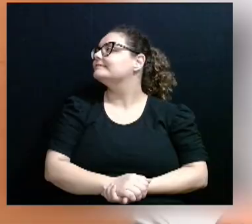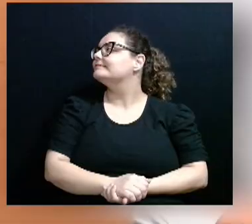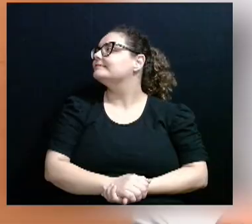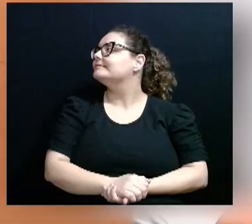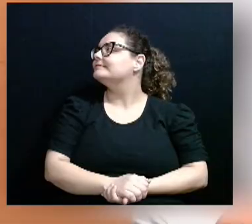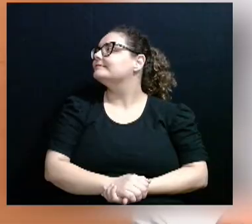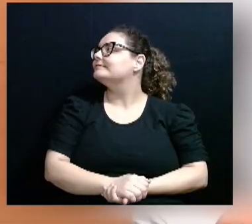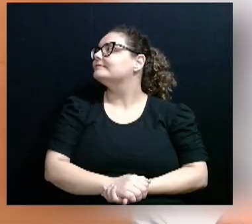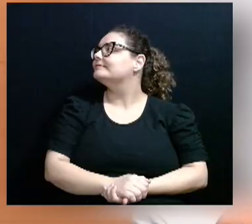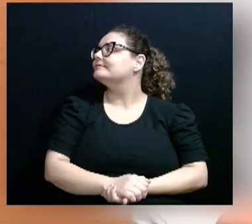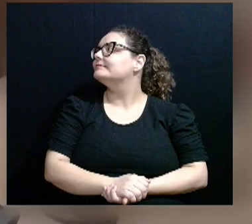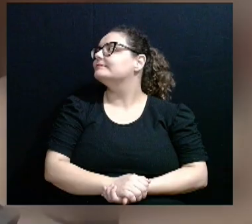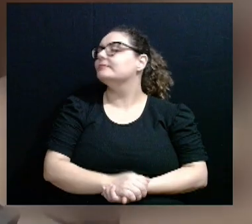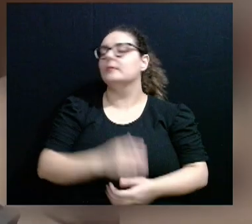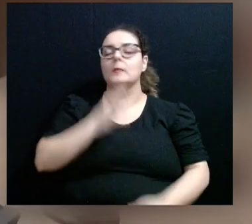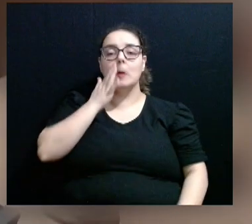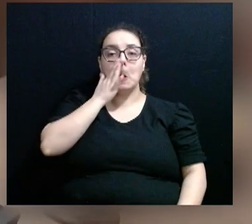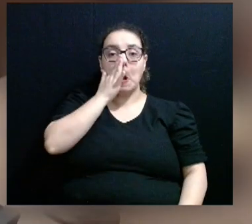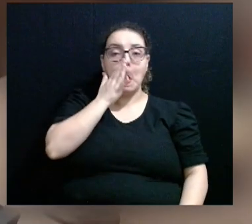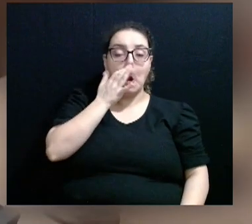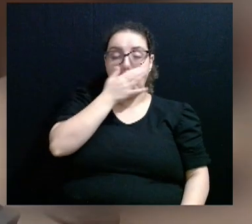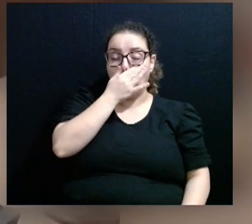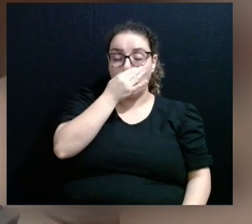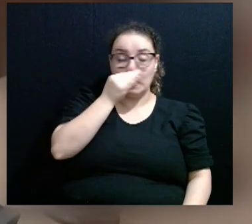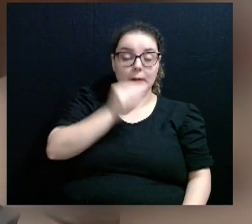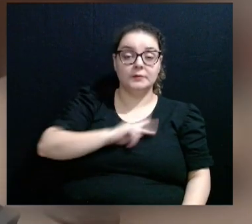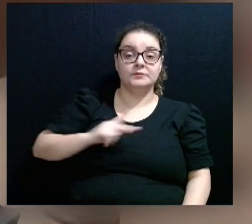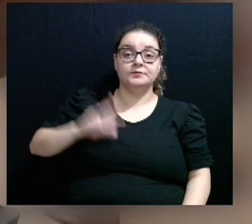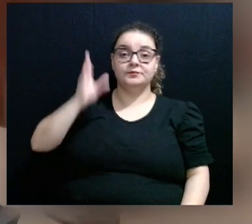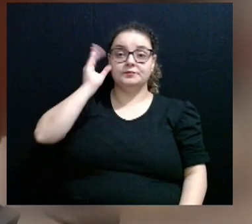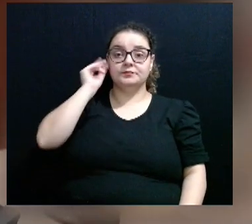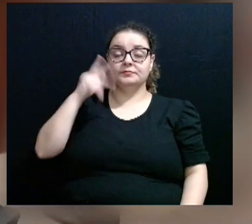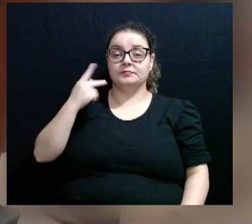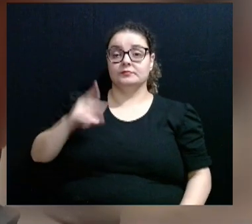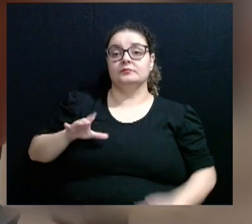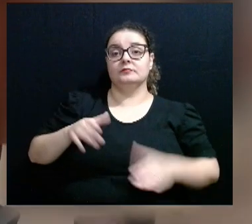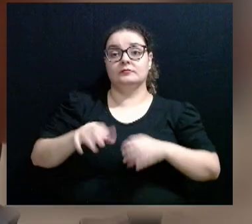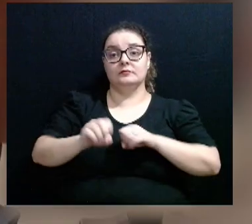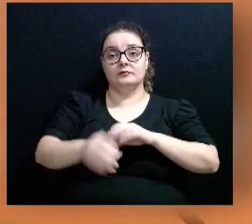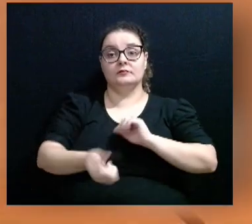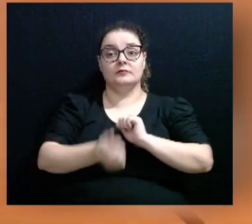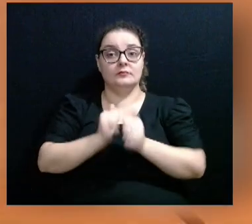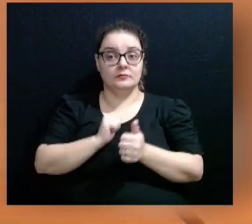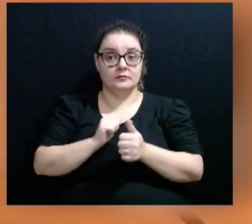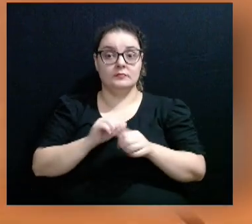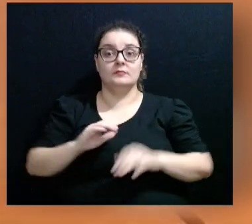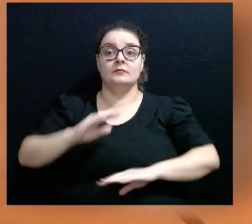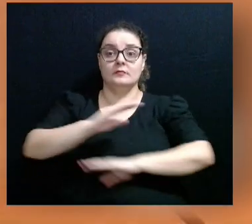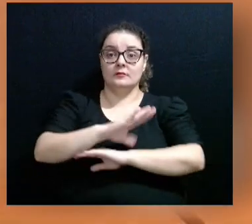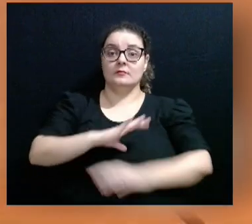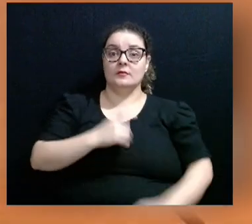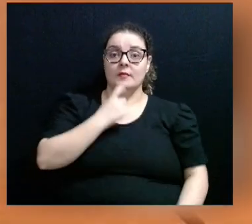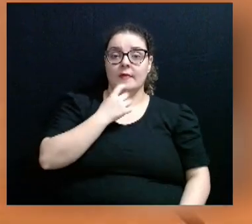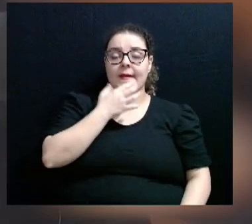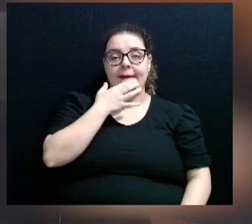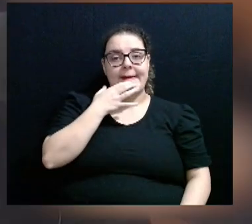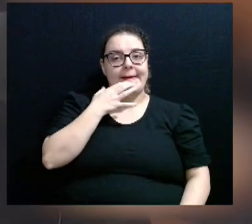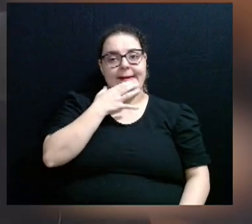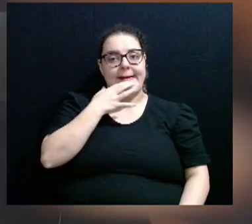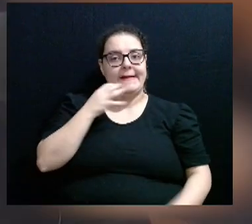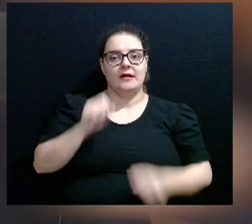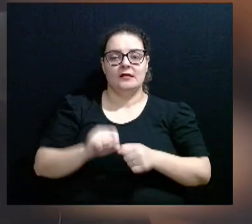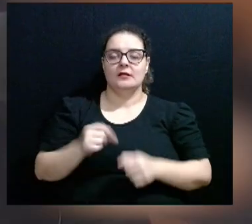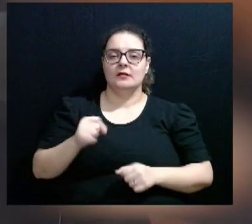Sob a presidência do vereador Benê Lima, a Comissão de Educação e Esporte da Câmara Municipal de Campinas realizou 8 reuniões ao longo